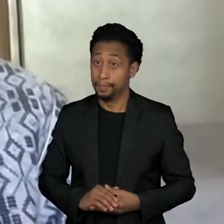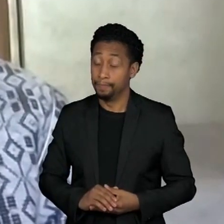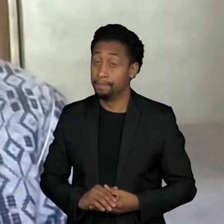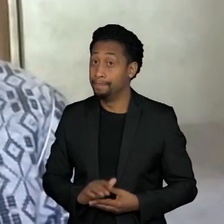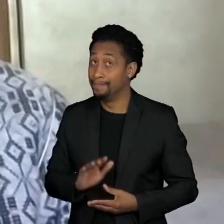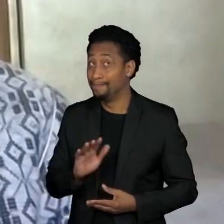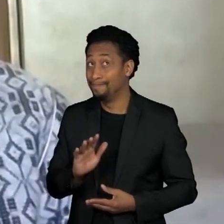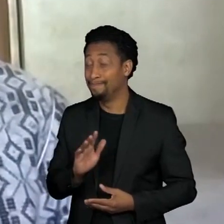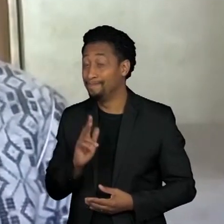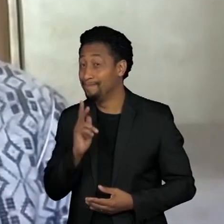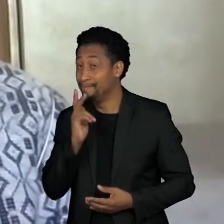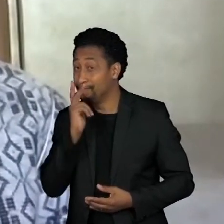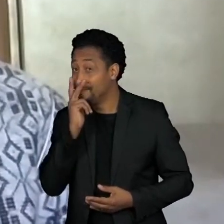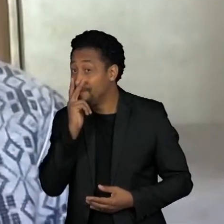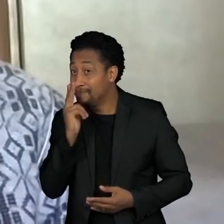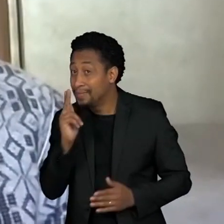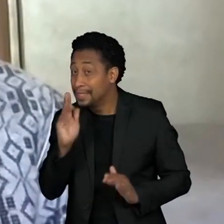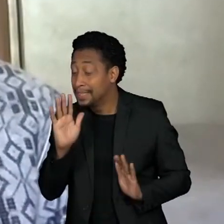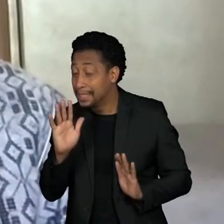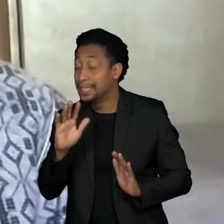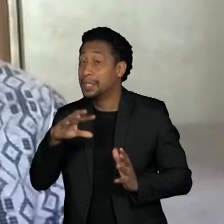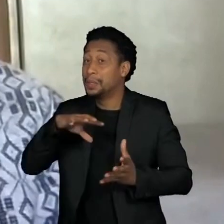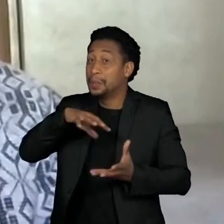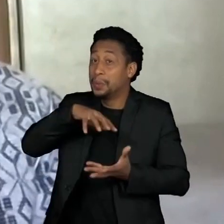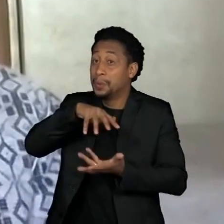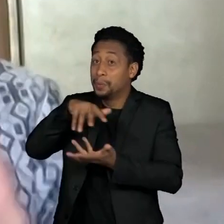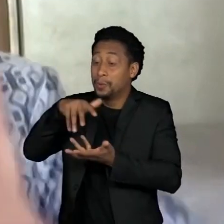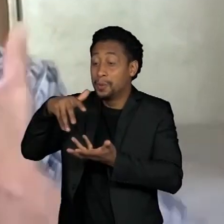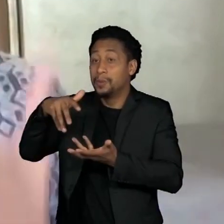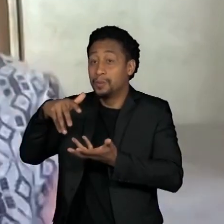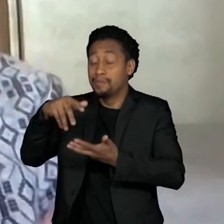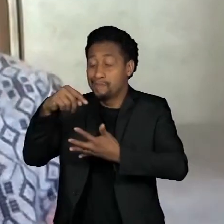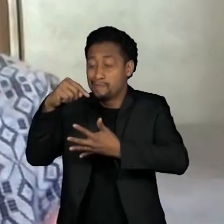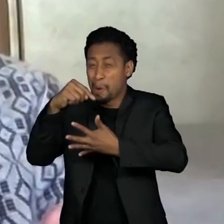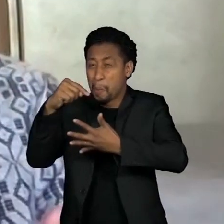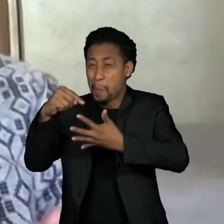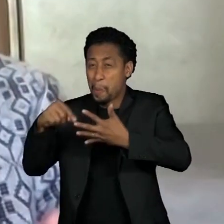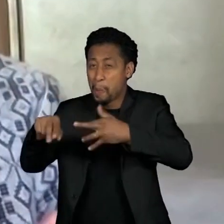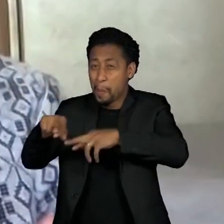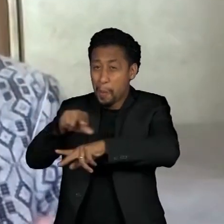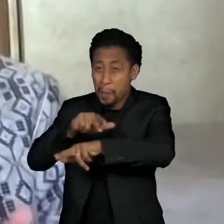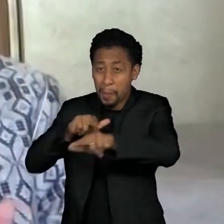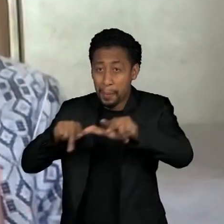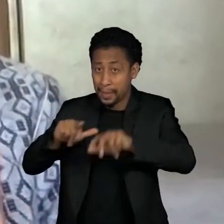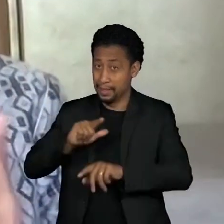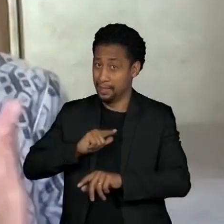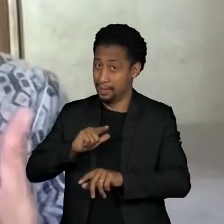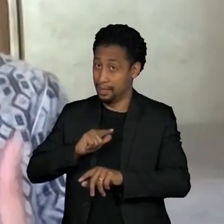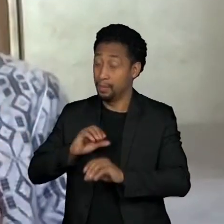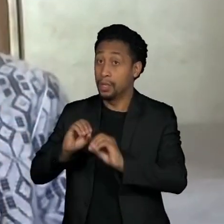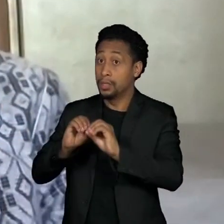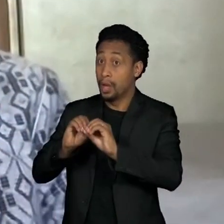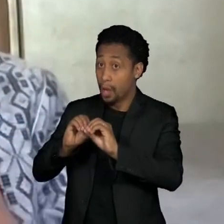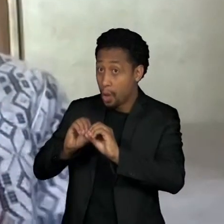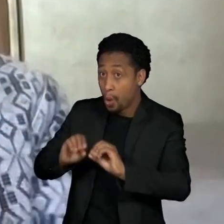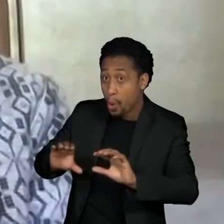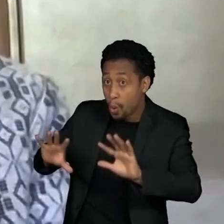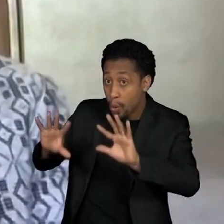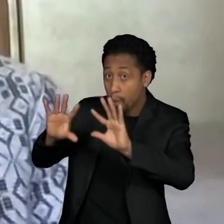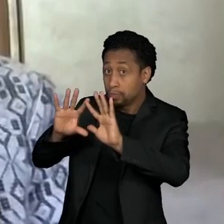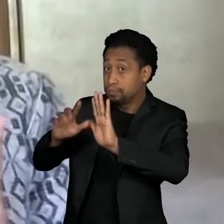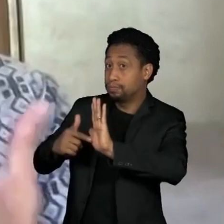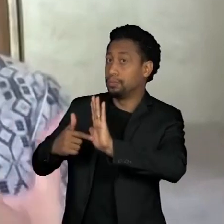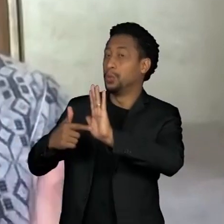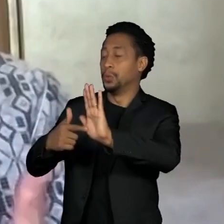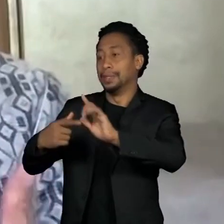mundo que é multilateral, mas a Unidade não se acreditou para o desafio, certo? E, assim,